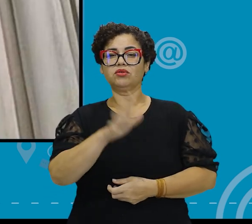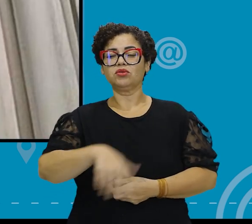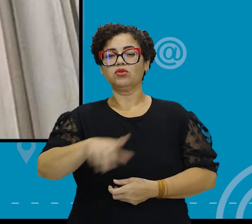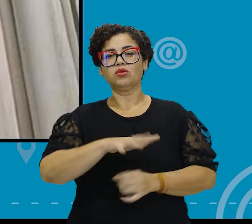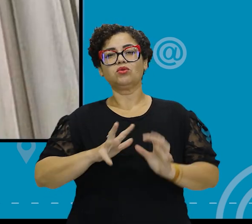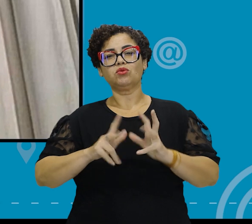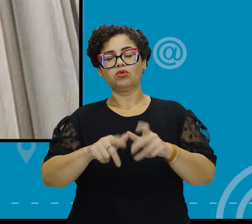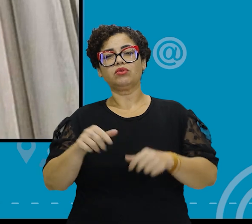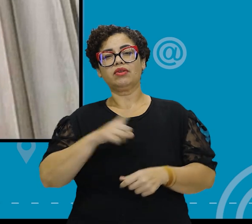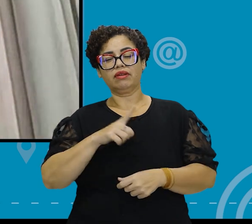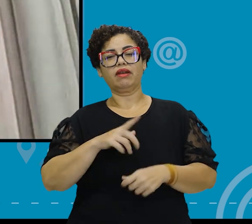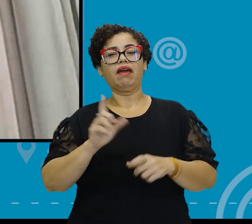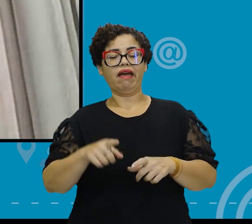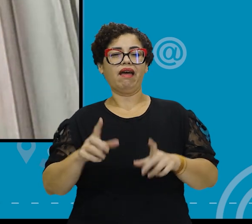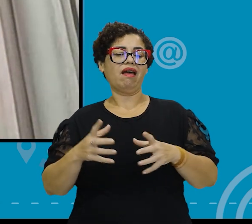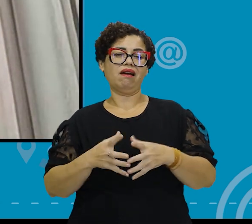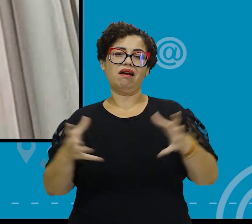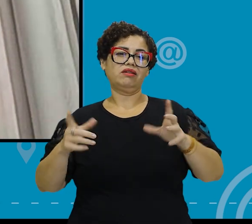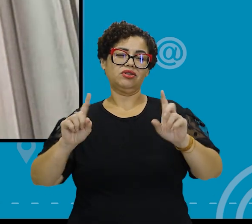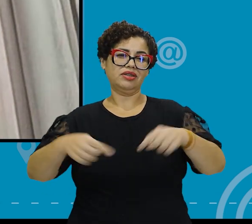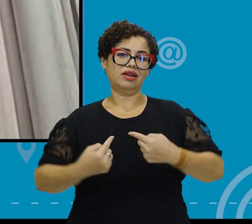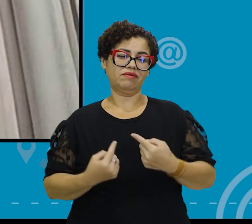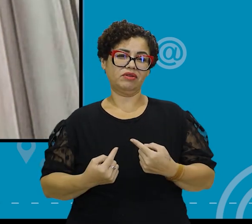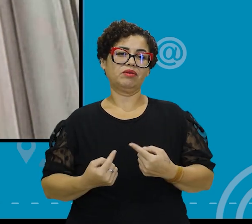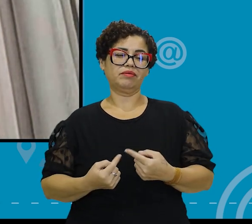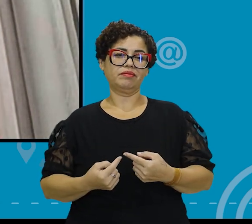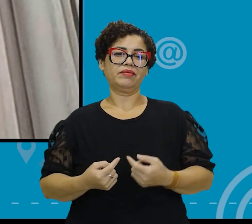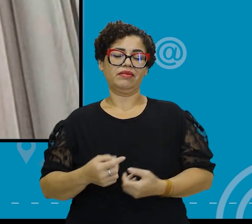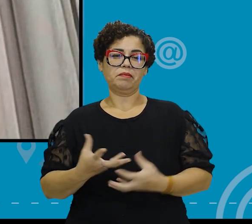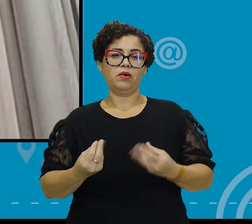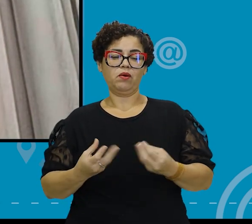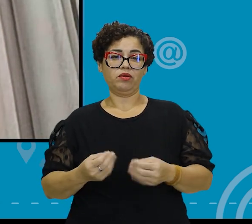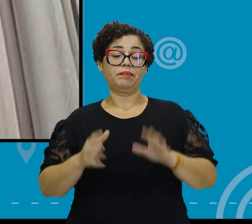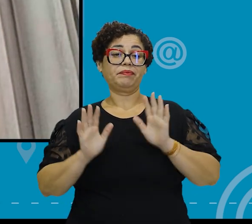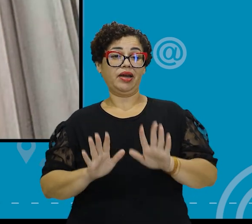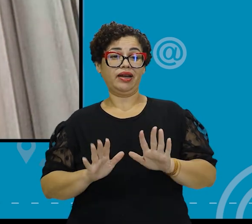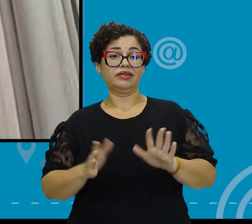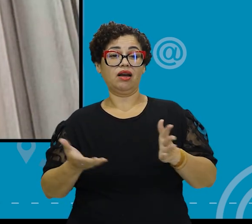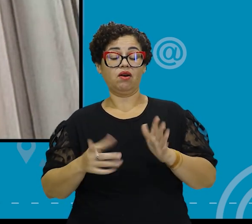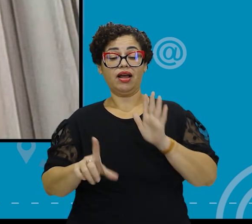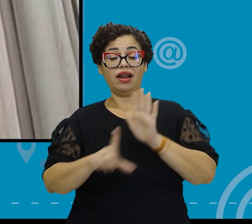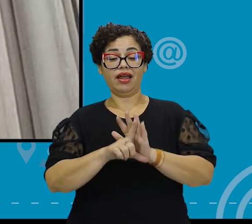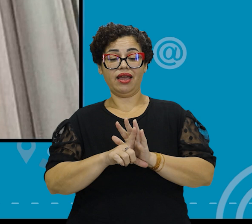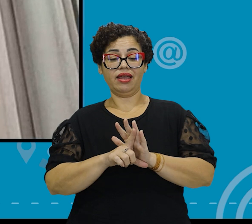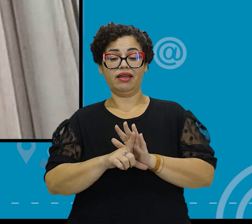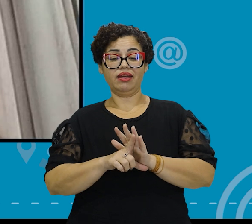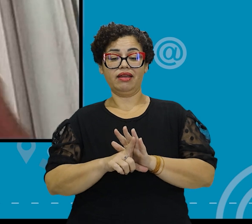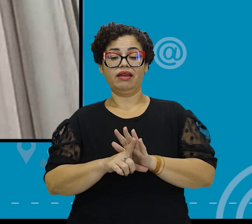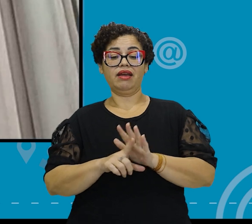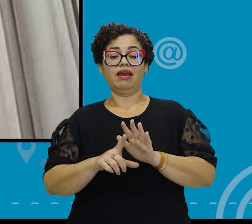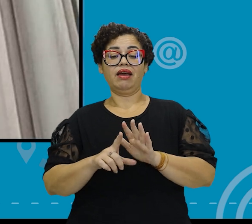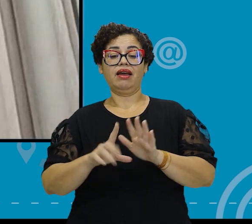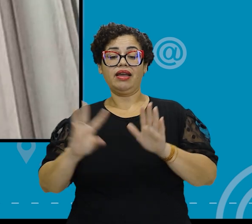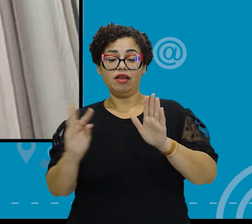aí por si só é um grande desafio, né? É um grande desafio. Agora, além